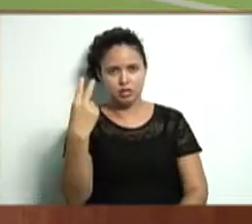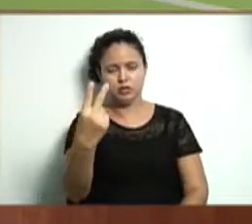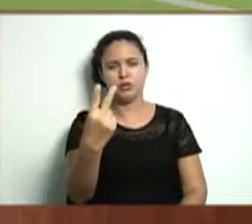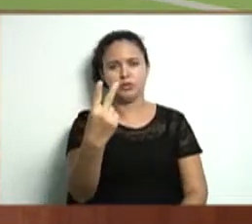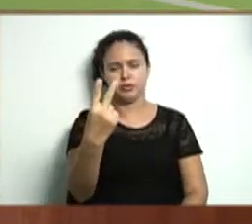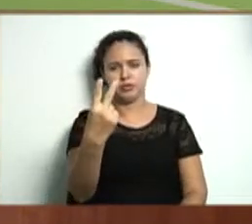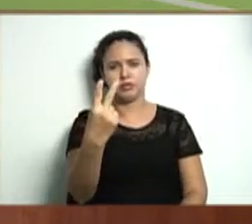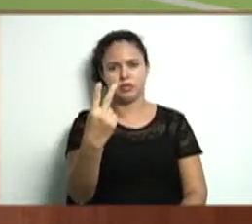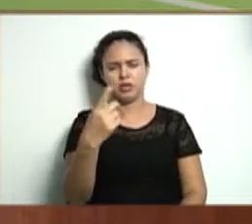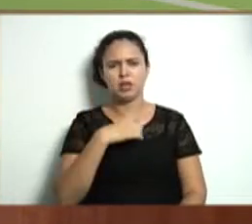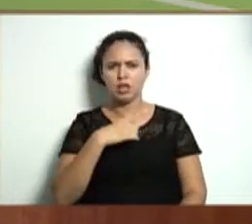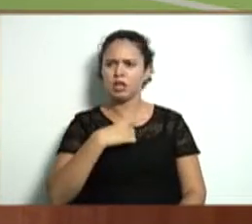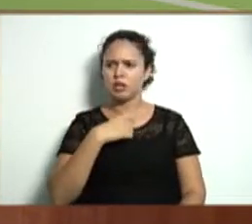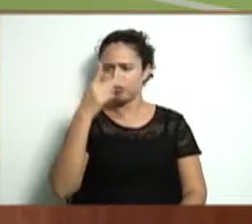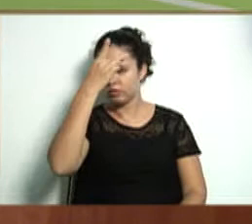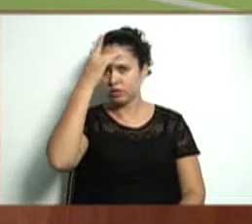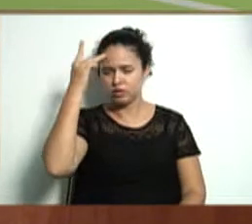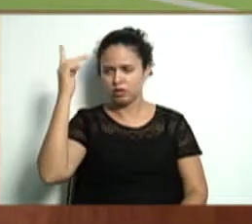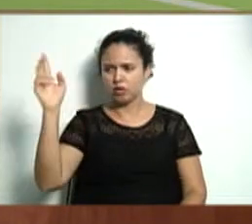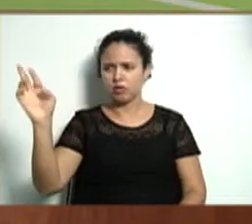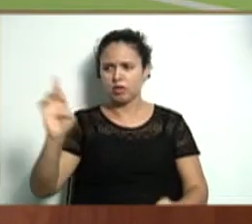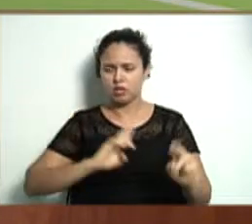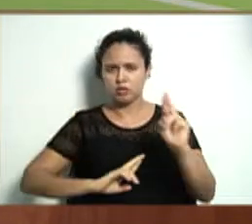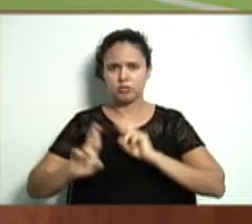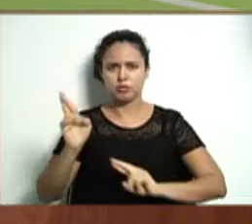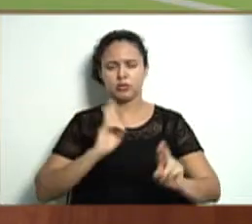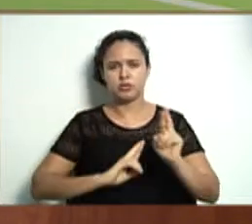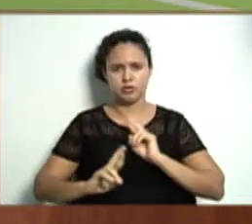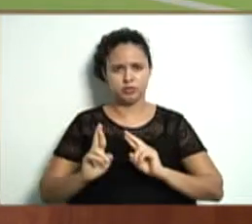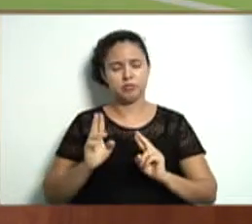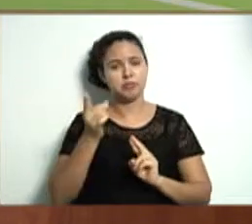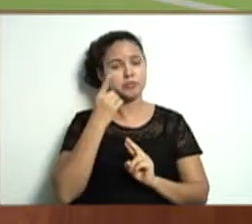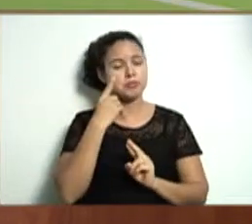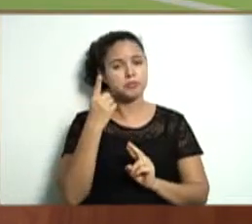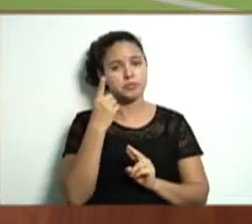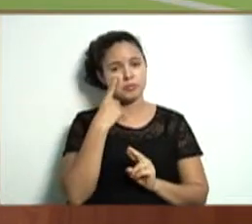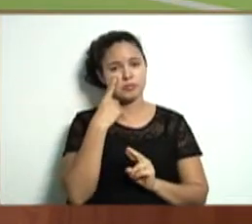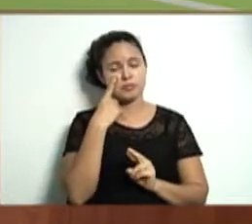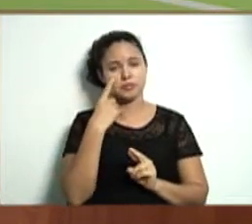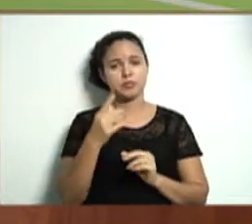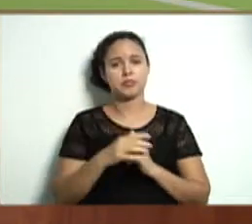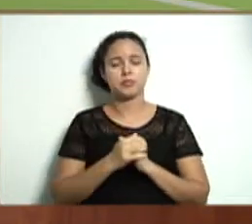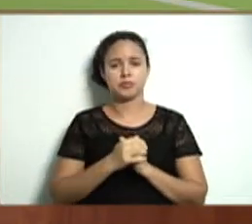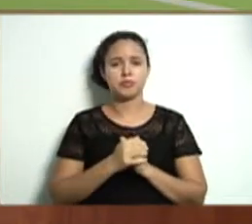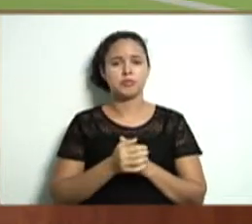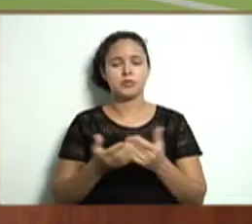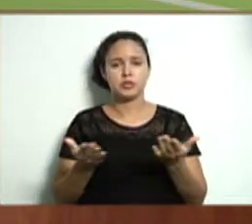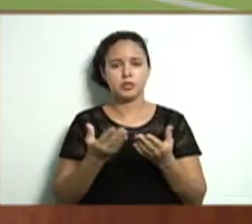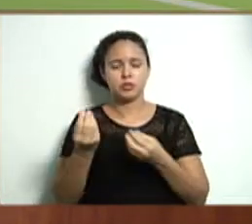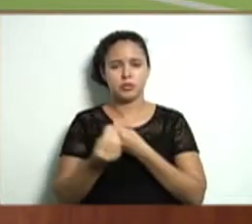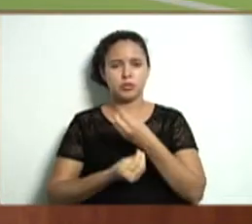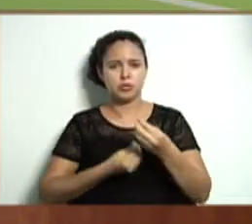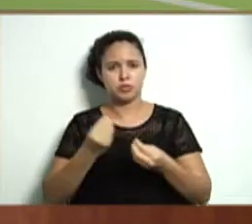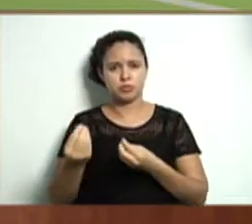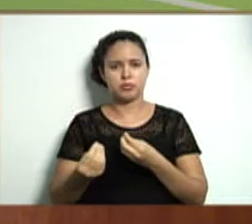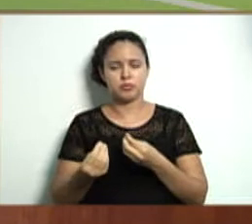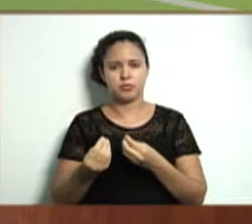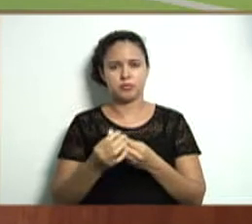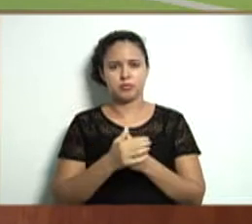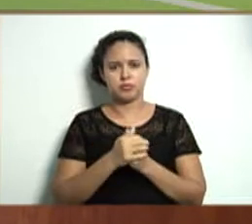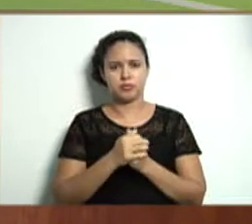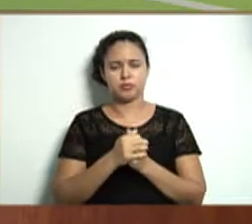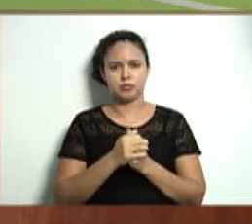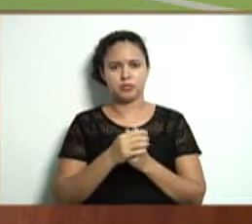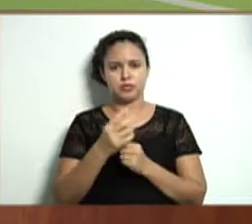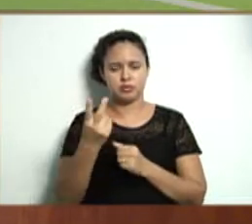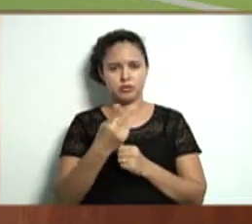Tem duas respostas já aqui. Será que acertaram? Aqui, ó. Como é a questão? Da